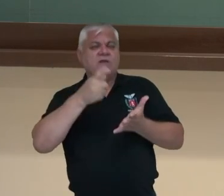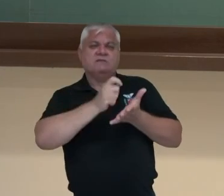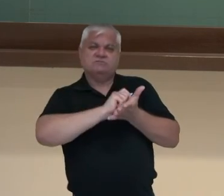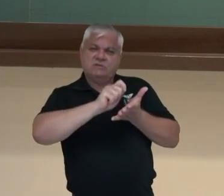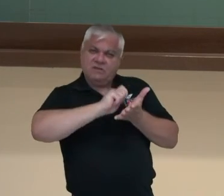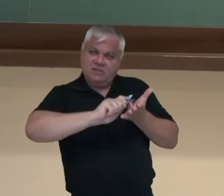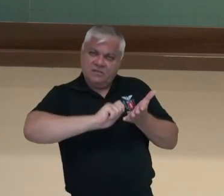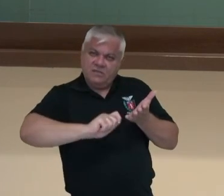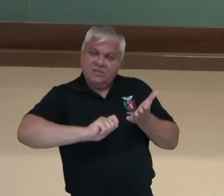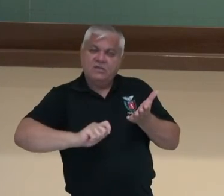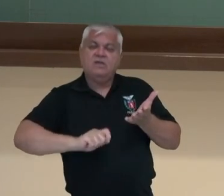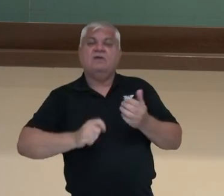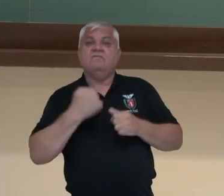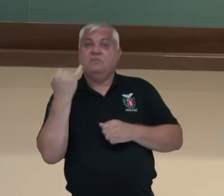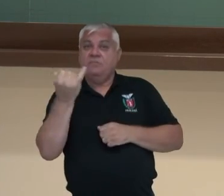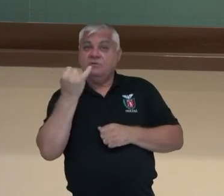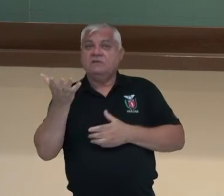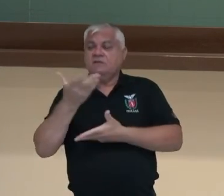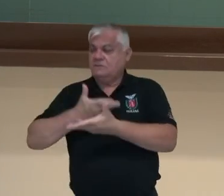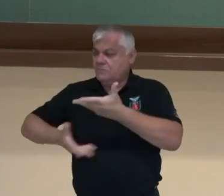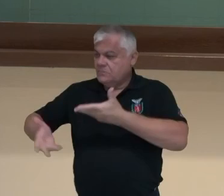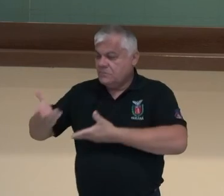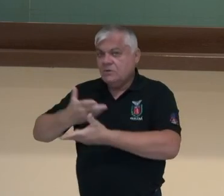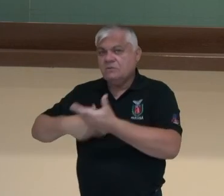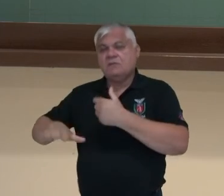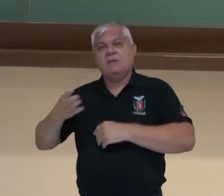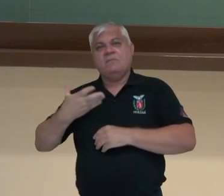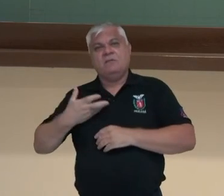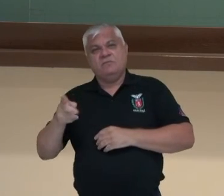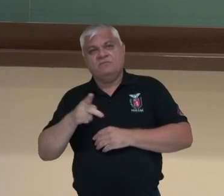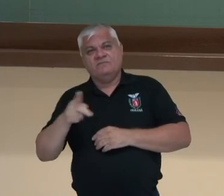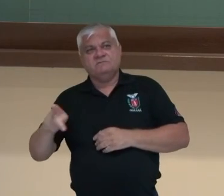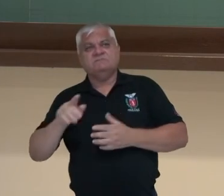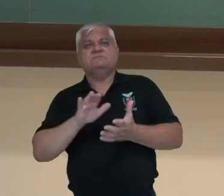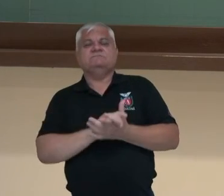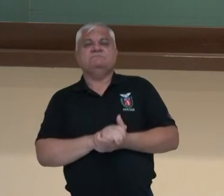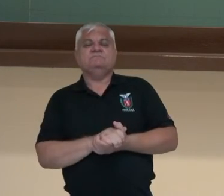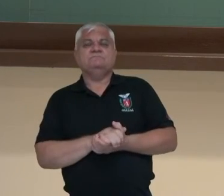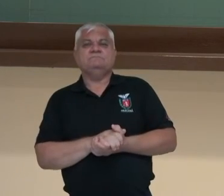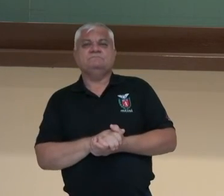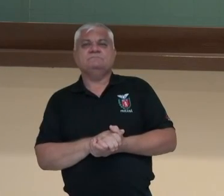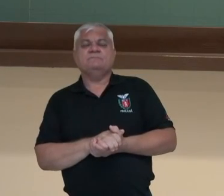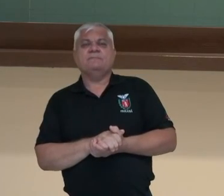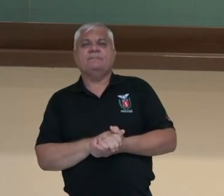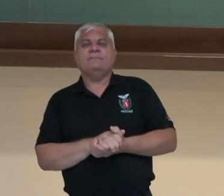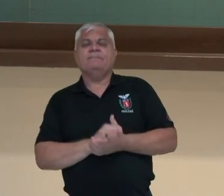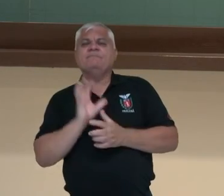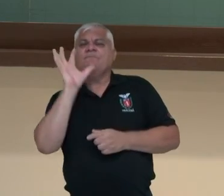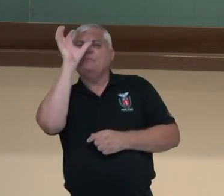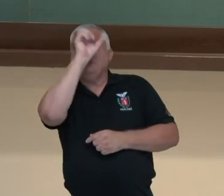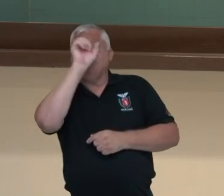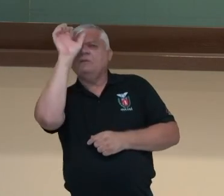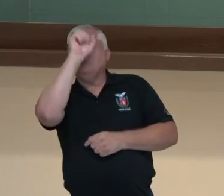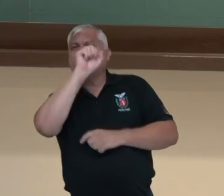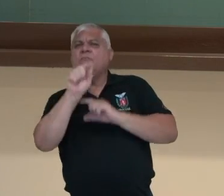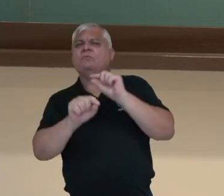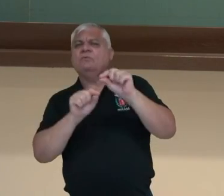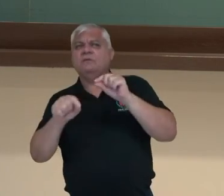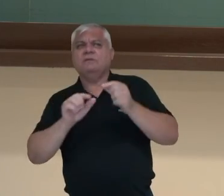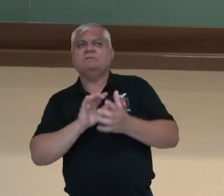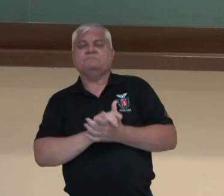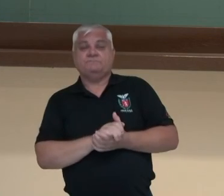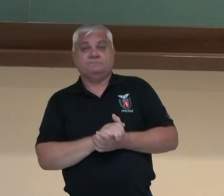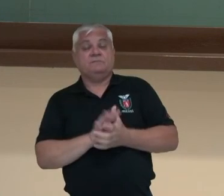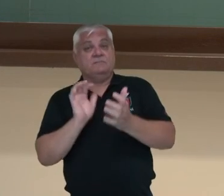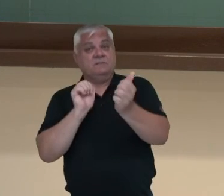caderno, anota, compartilha com seus amigos, com seu professor. Então, o que nós estudamos